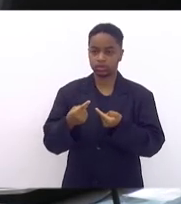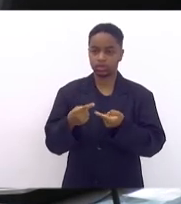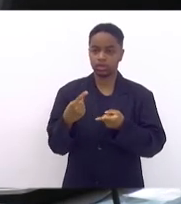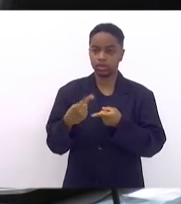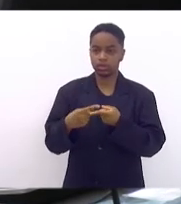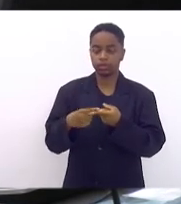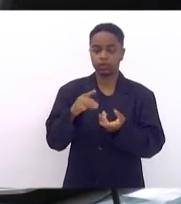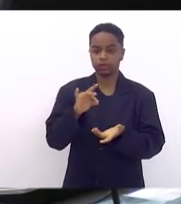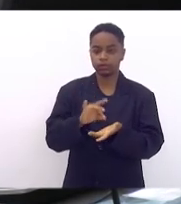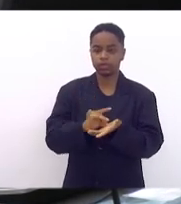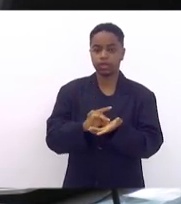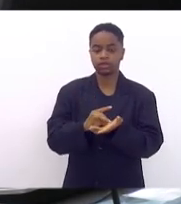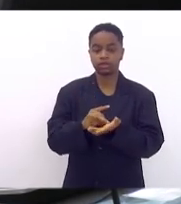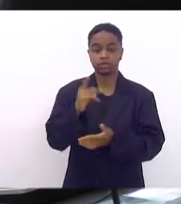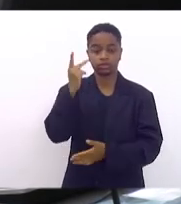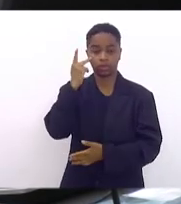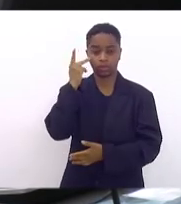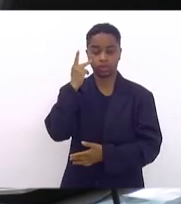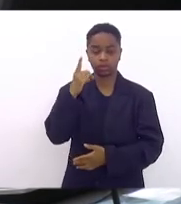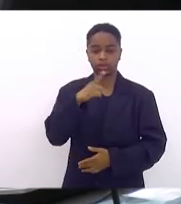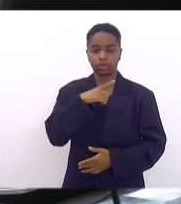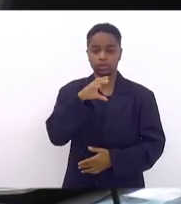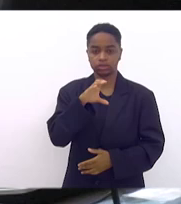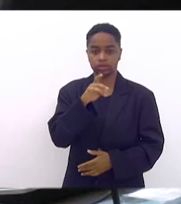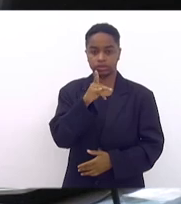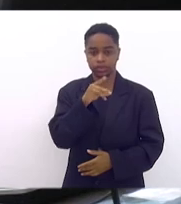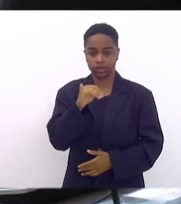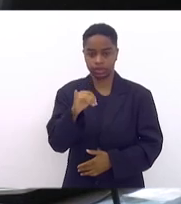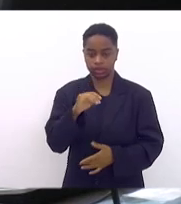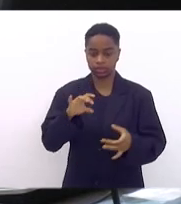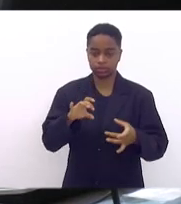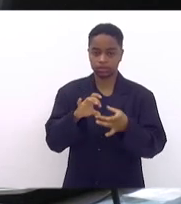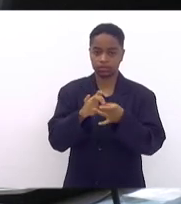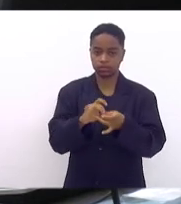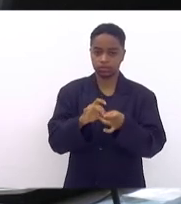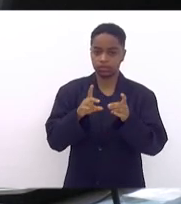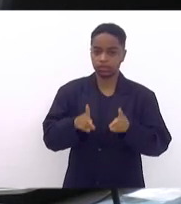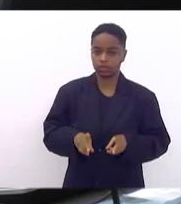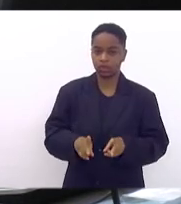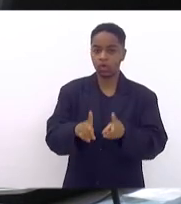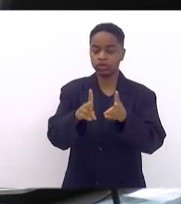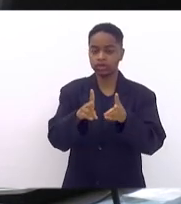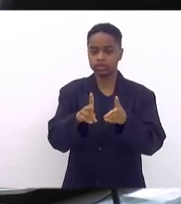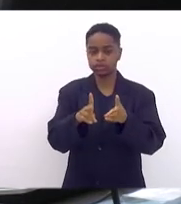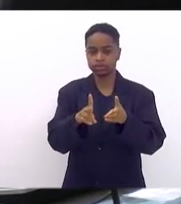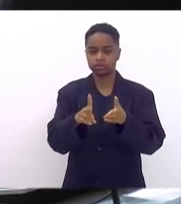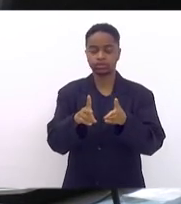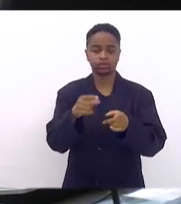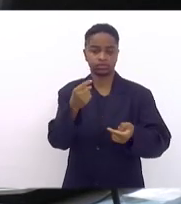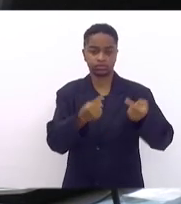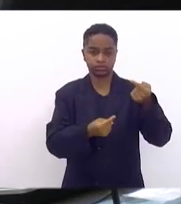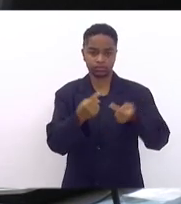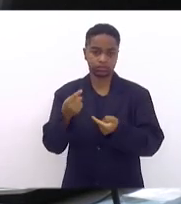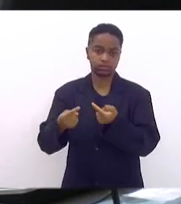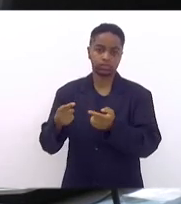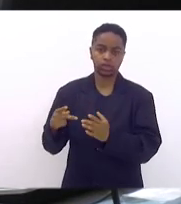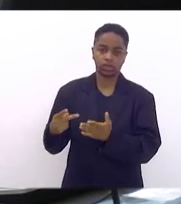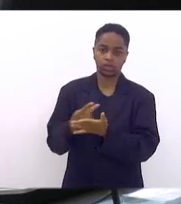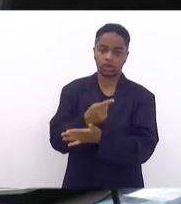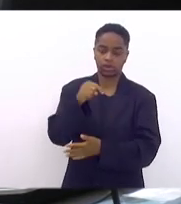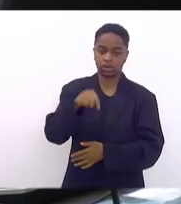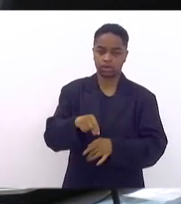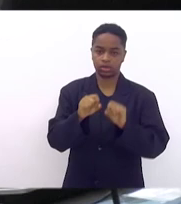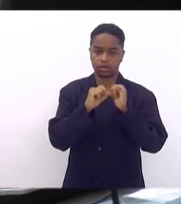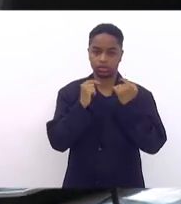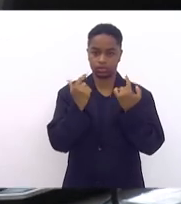estão em São Paulo, essa CPI, ela é fruto de uma continuidade de debates que se vem tramitando nessa